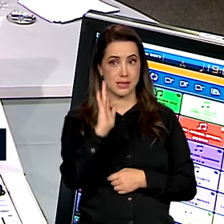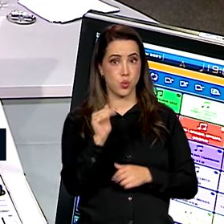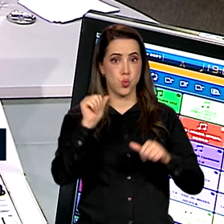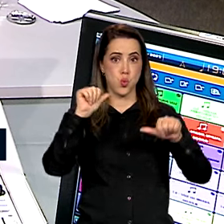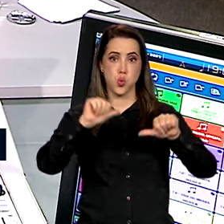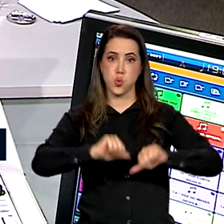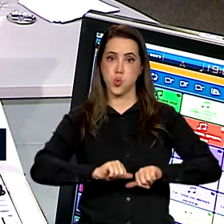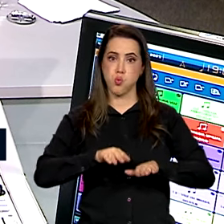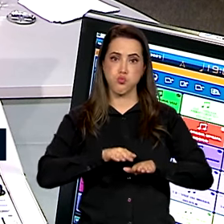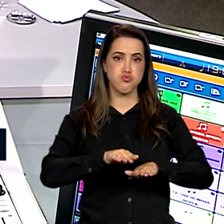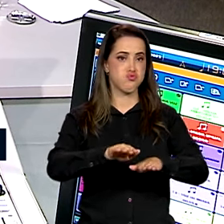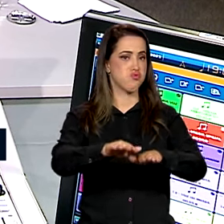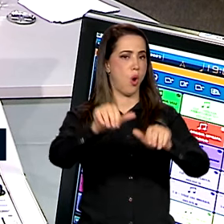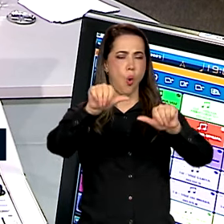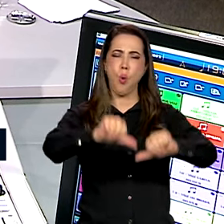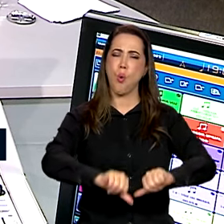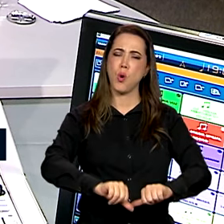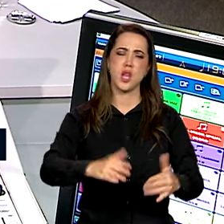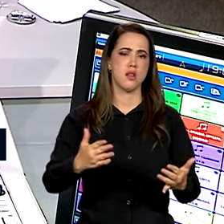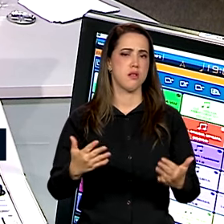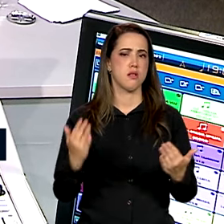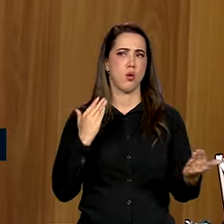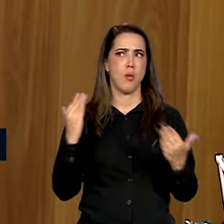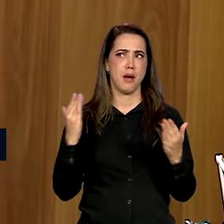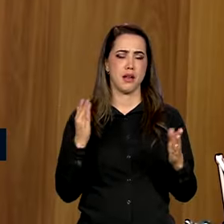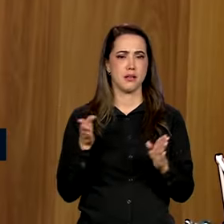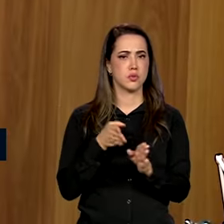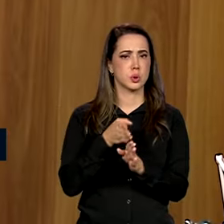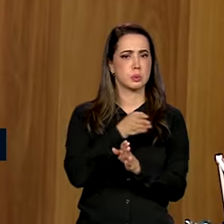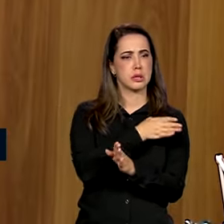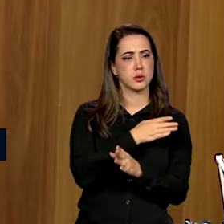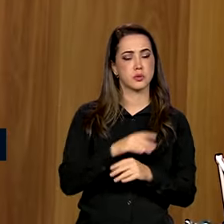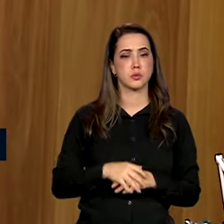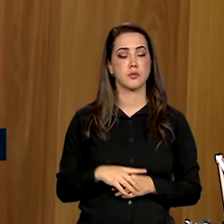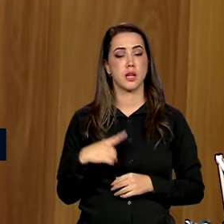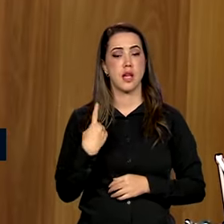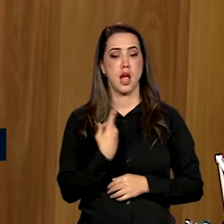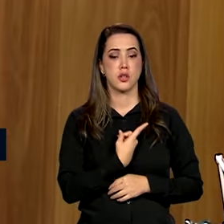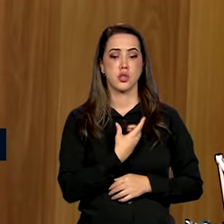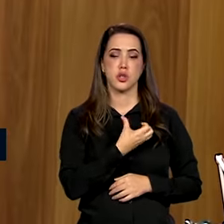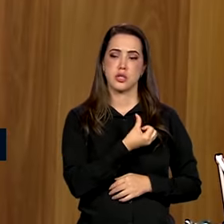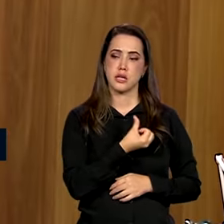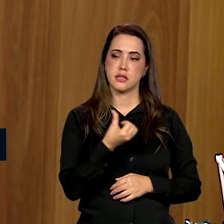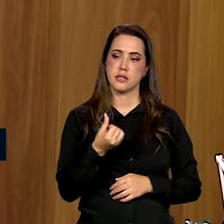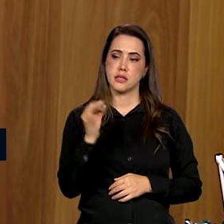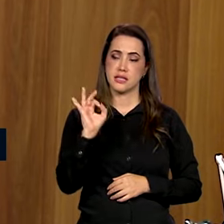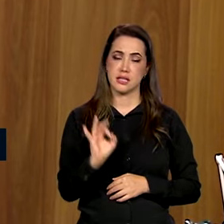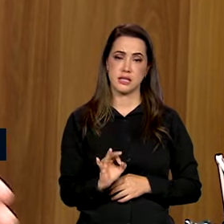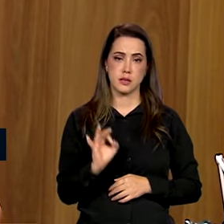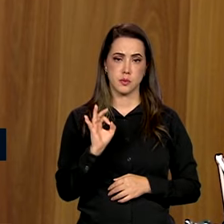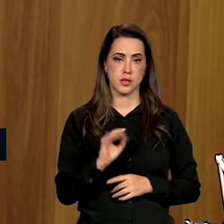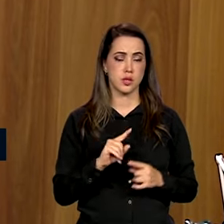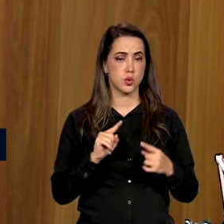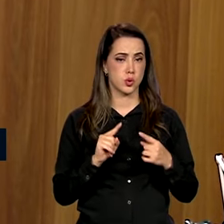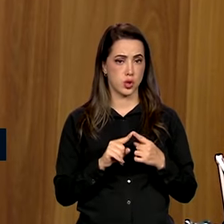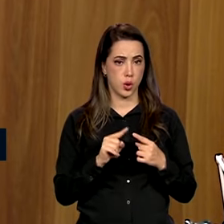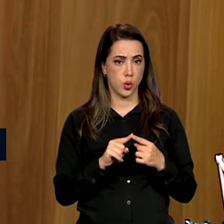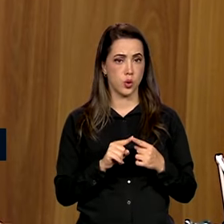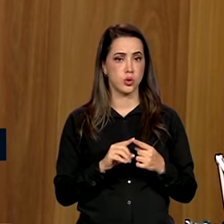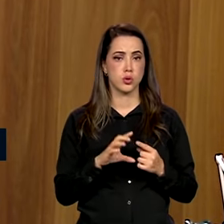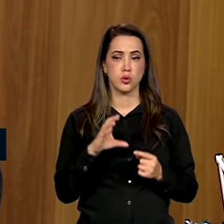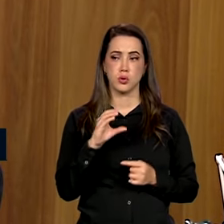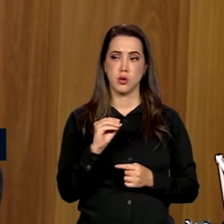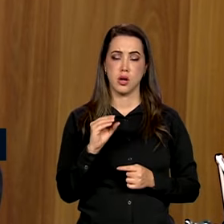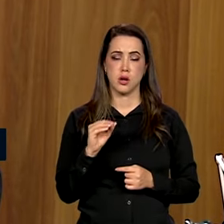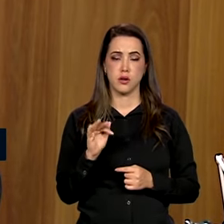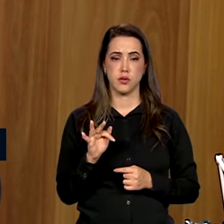dos últimos tempos aqui no Brasil nós temos 6 10% das rodovias segundo a Confederação Nacional dos transportes